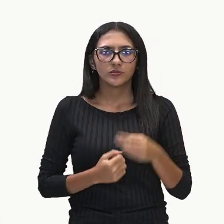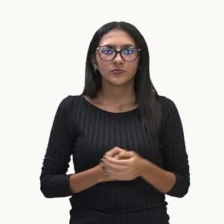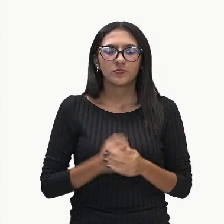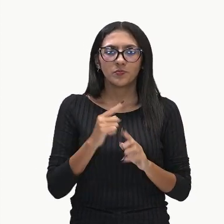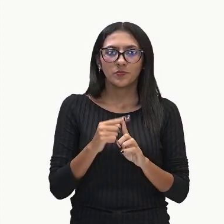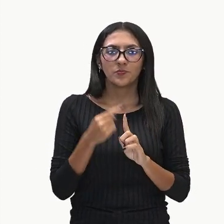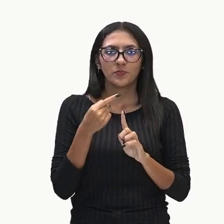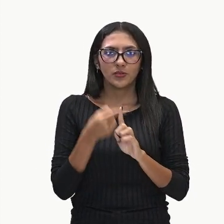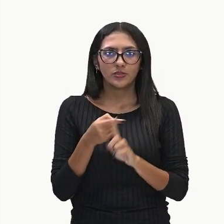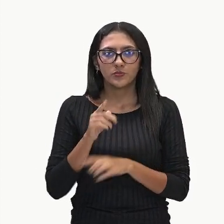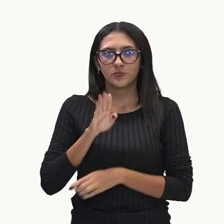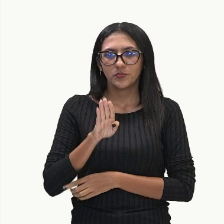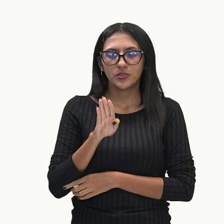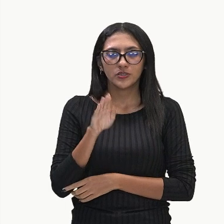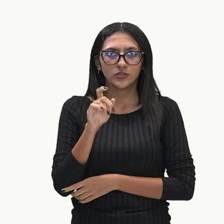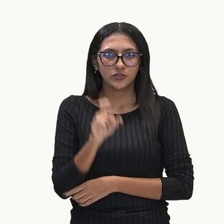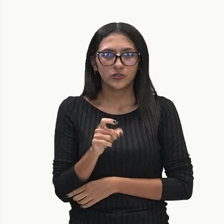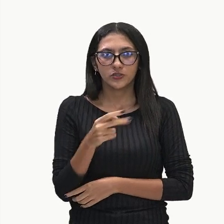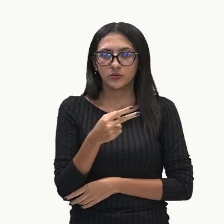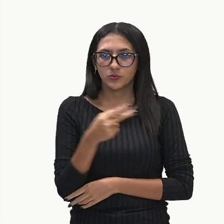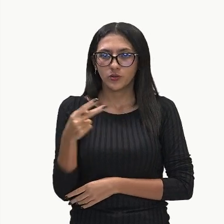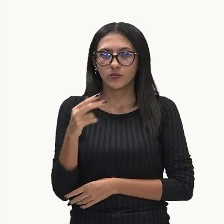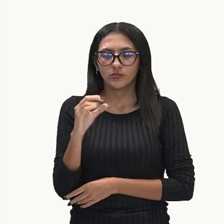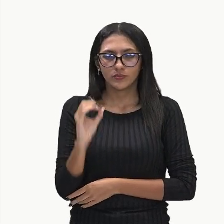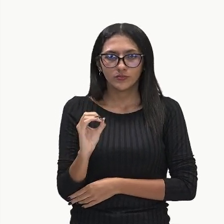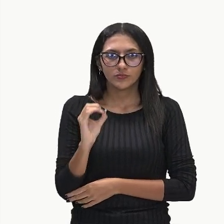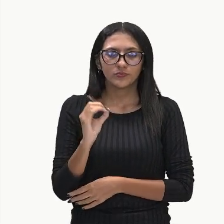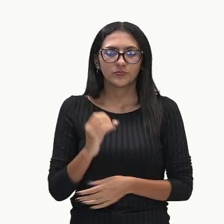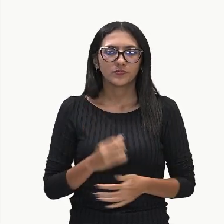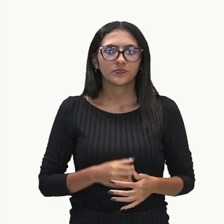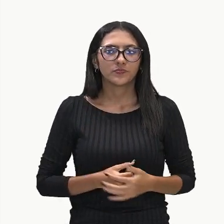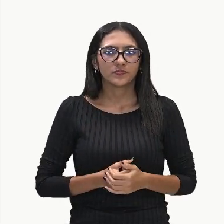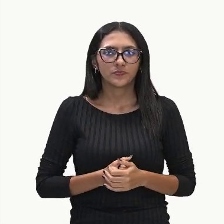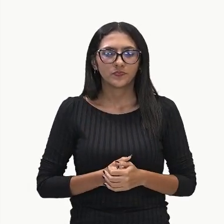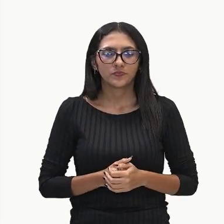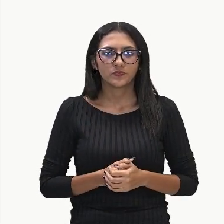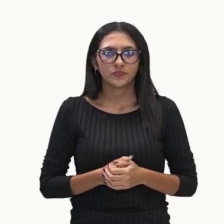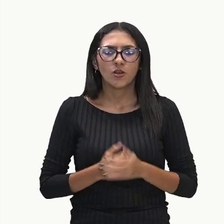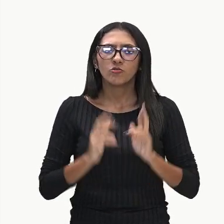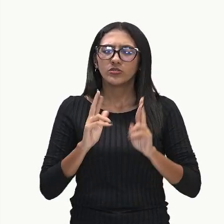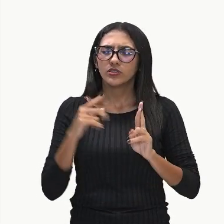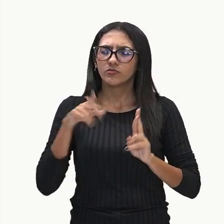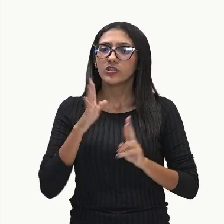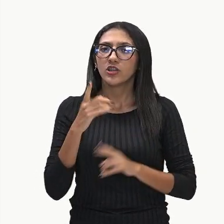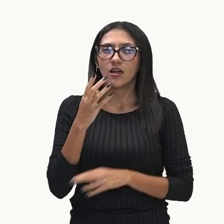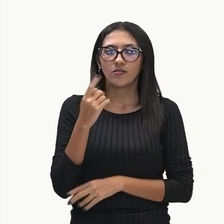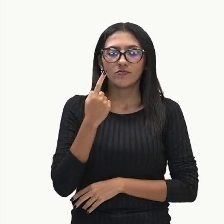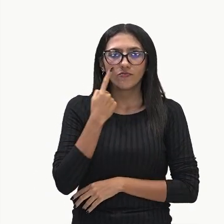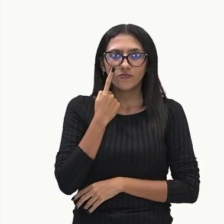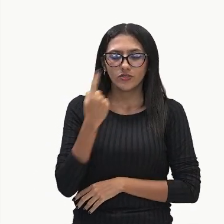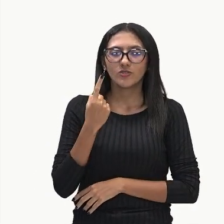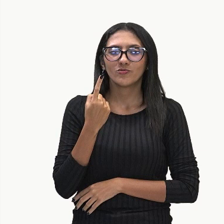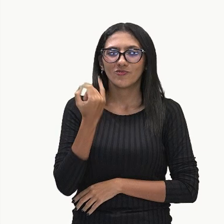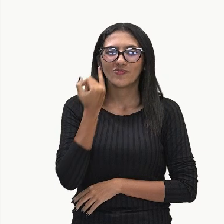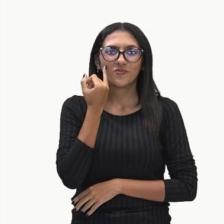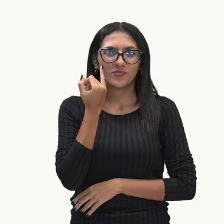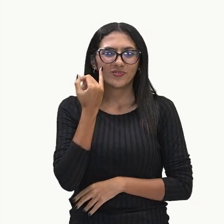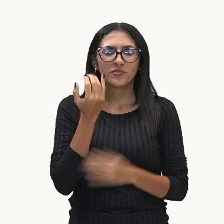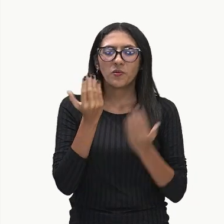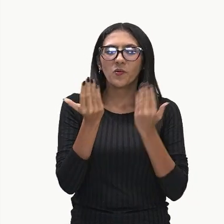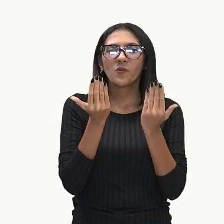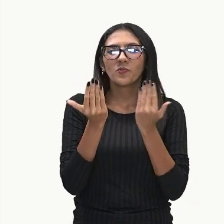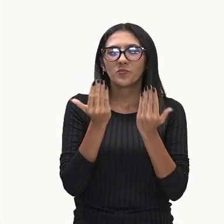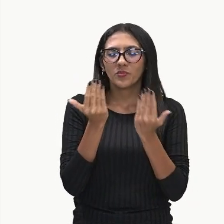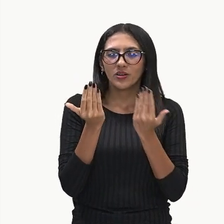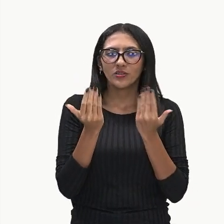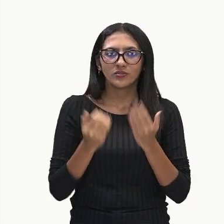mais bx igual a zero. Então, aí com certeza você já sabe quem é o a. Comparando, quem vai